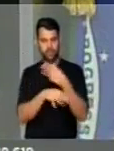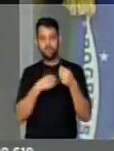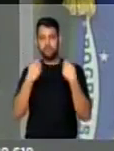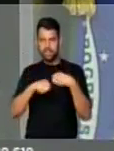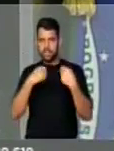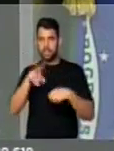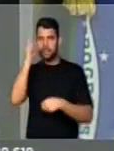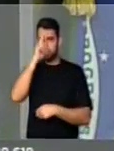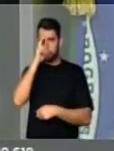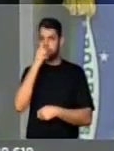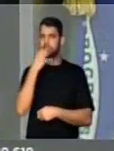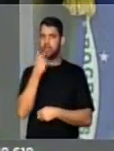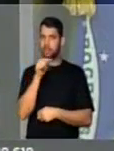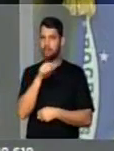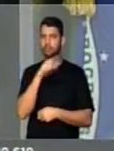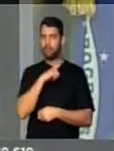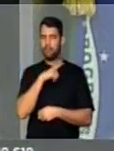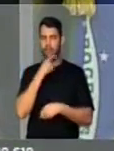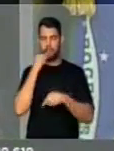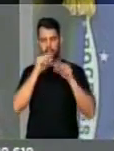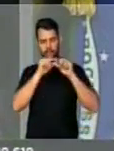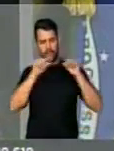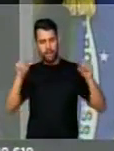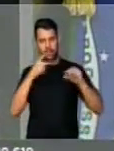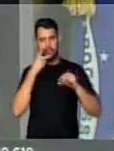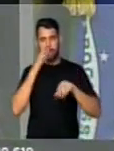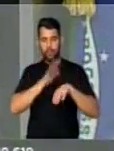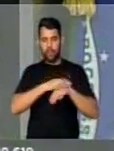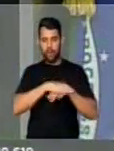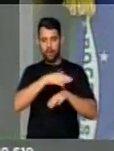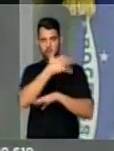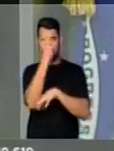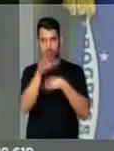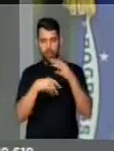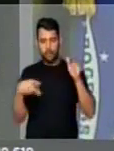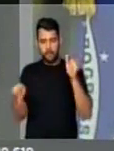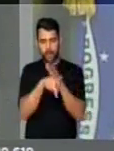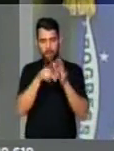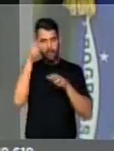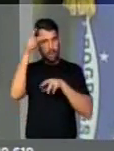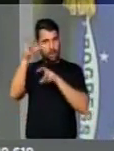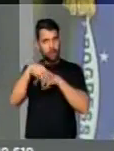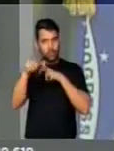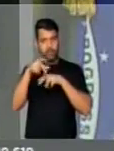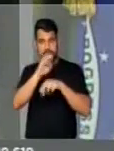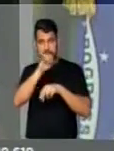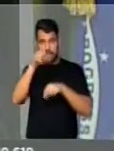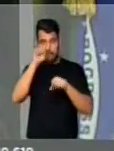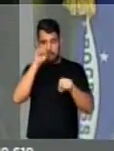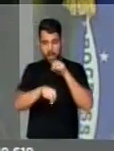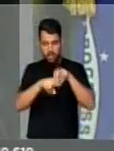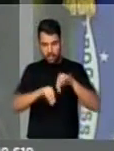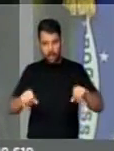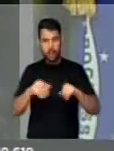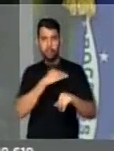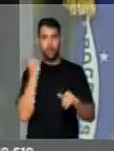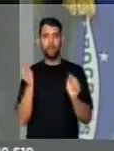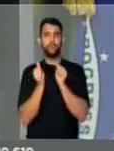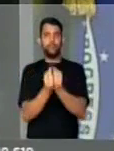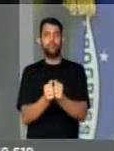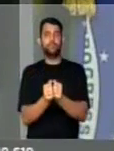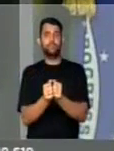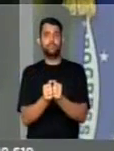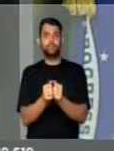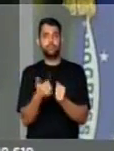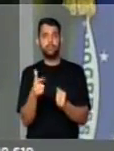se lembrar bem daquela frase que diz que o maior ambientalista é o próprio agricultor. Se ele mata a terra, ele morre junto.